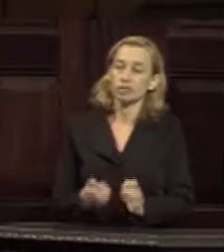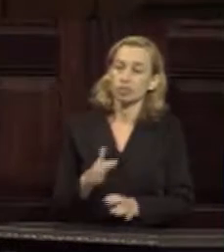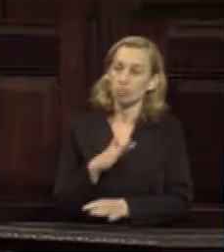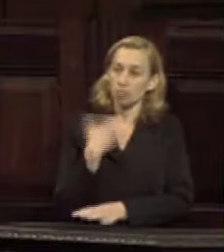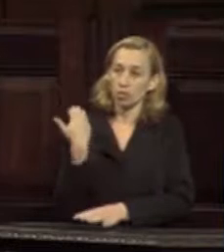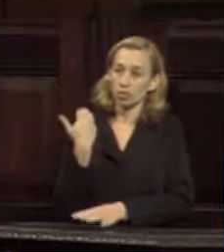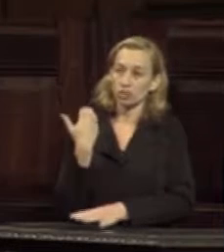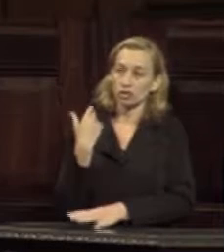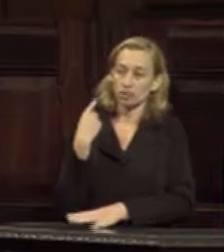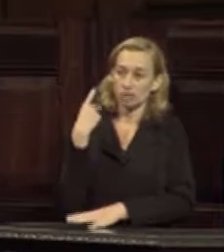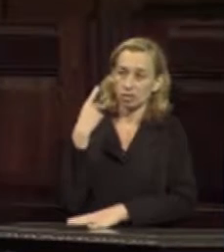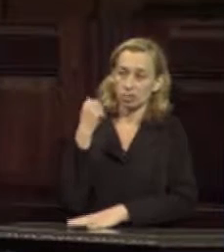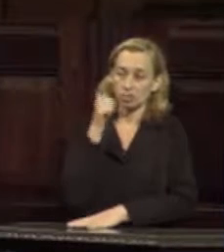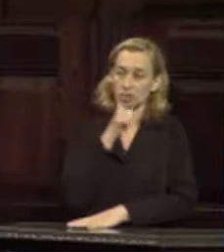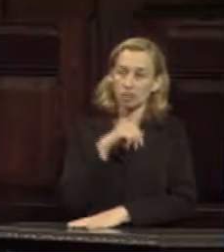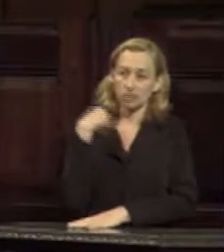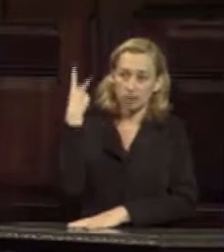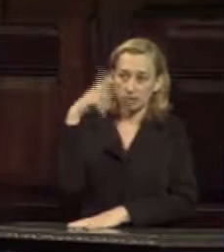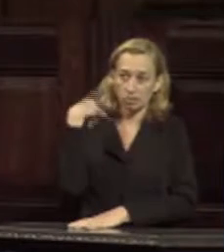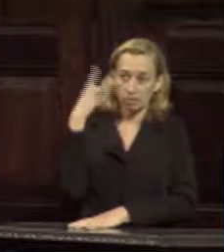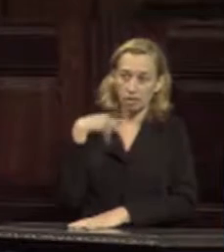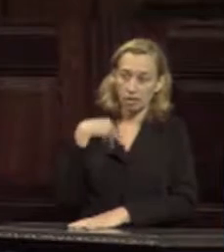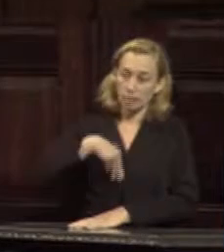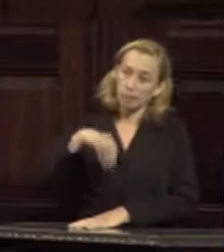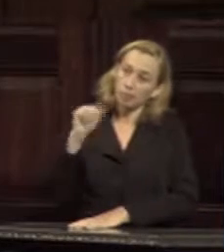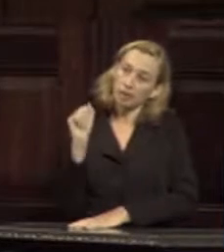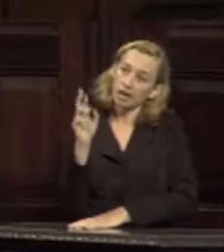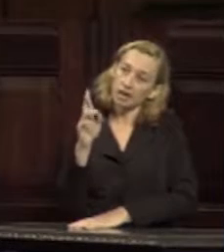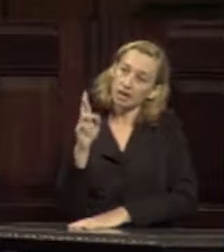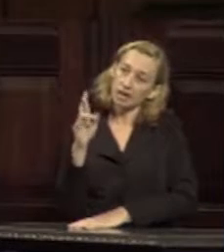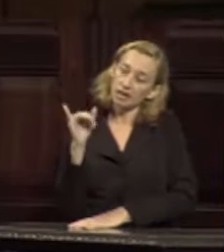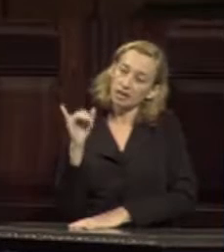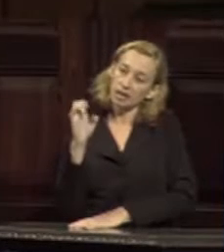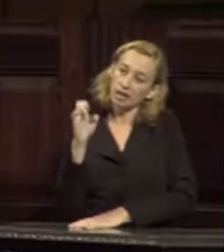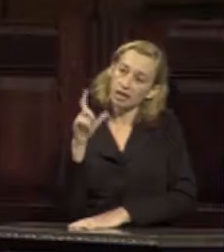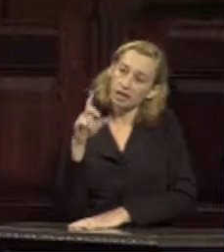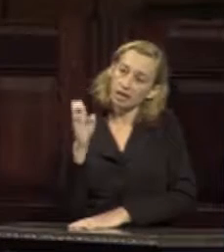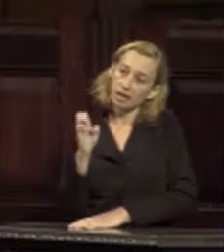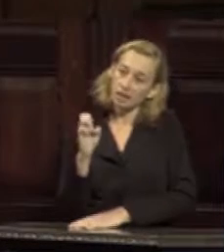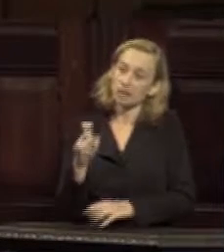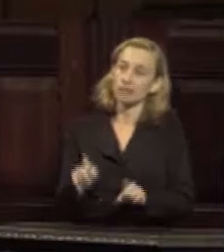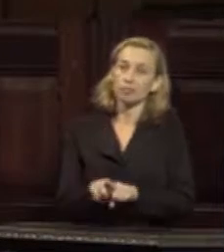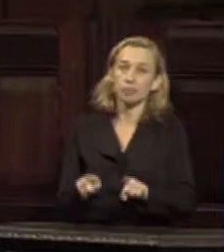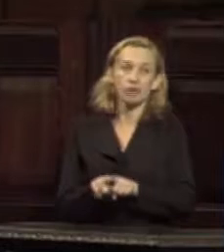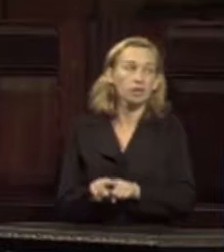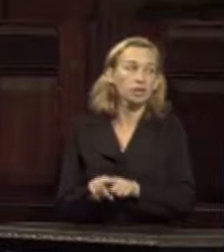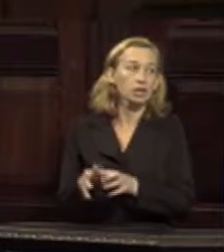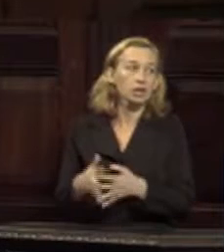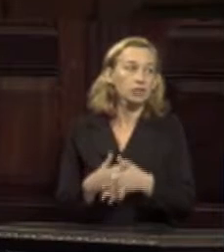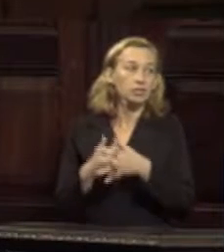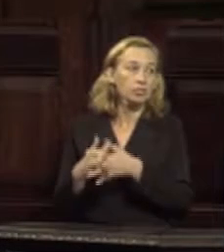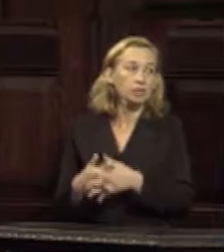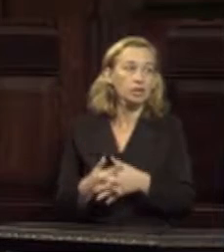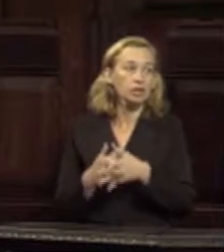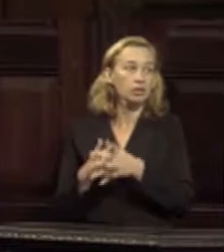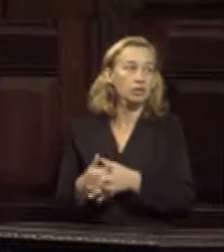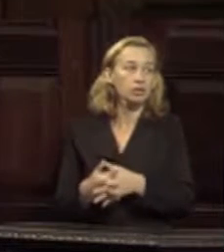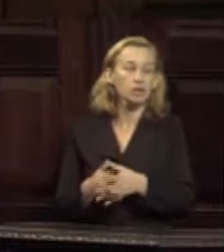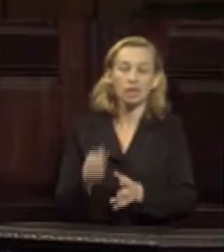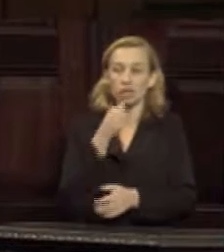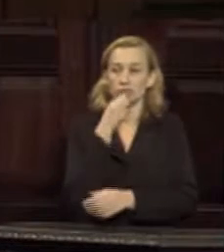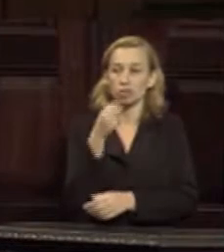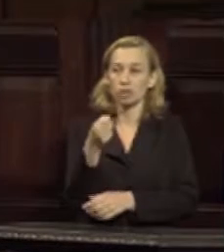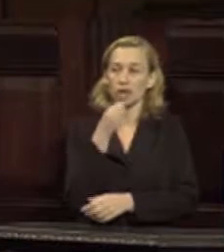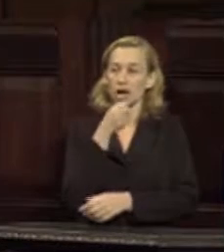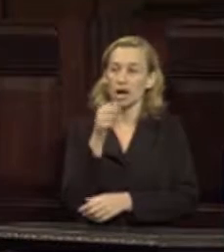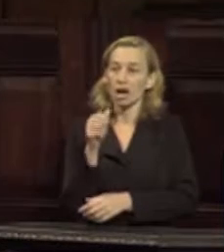Marielle, o ataque ao caminhão da cantora americana